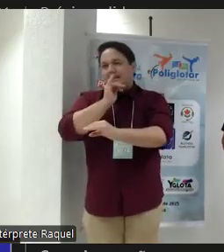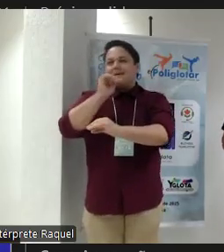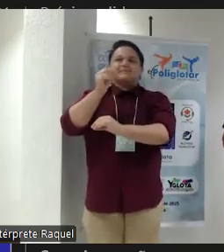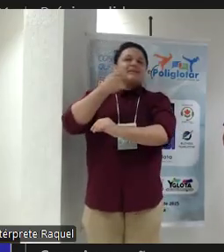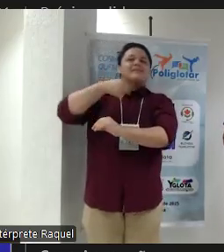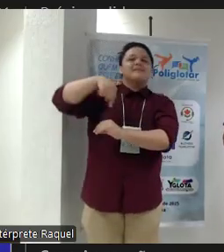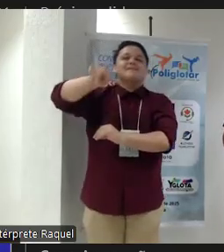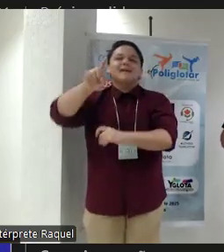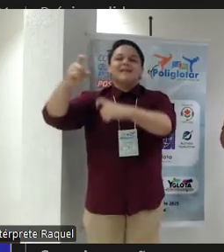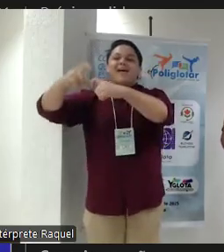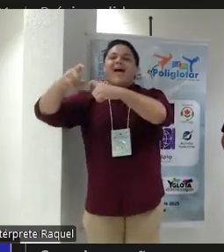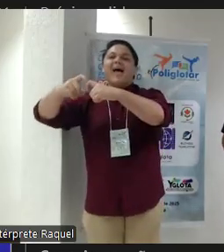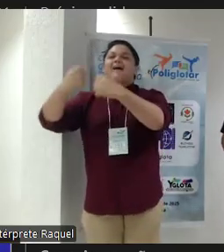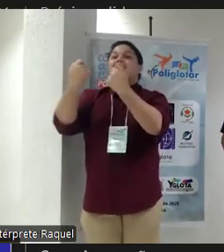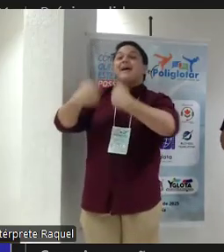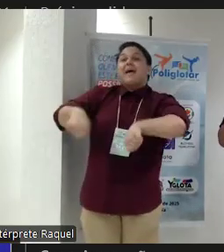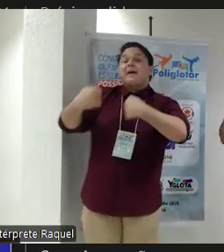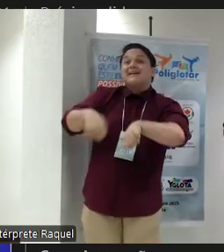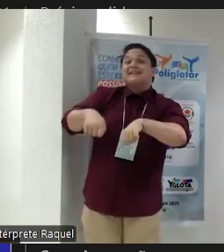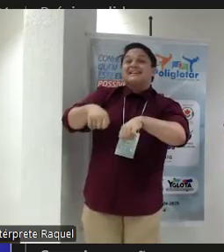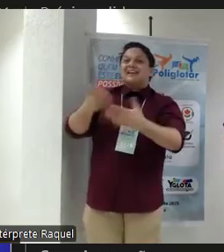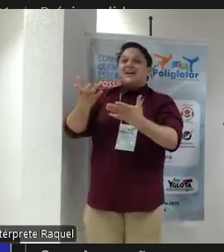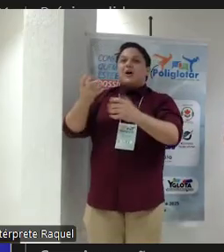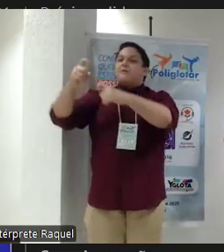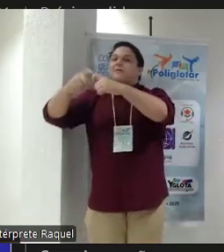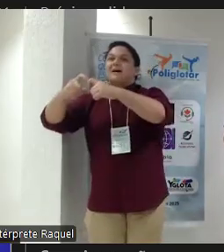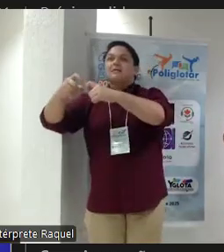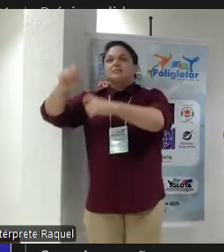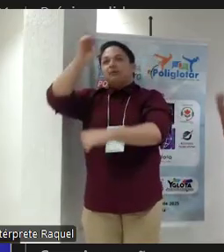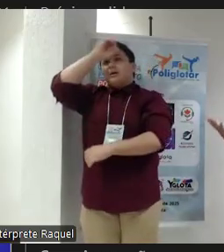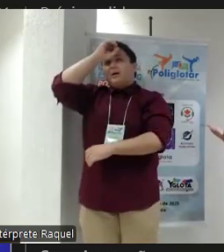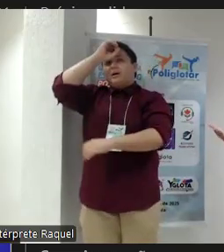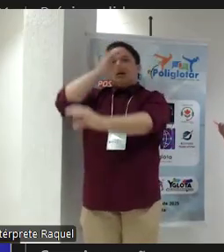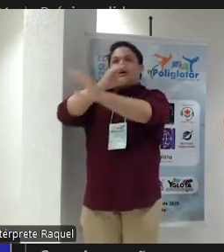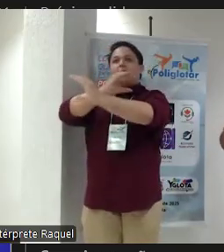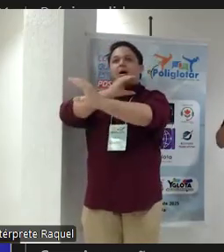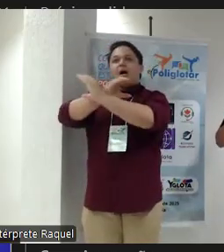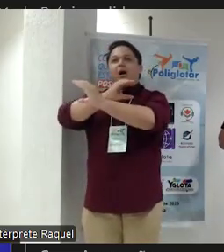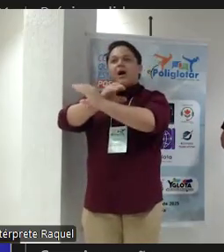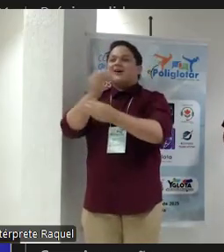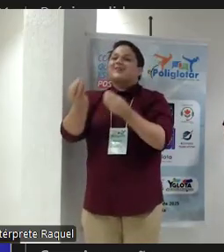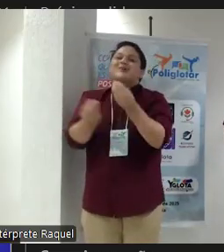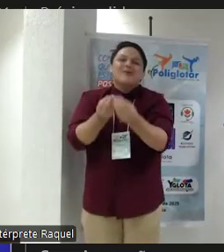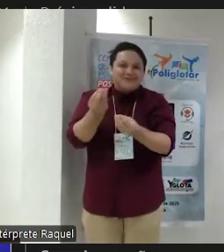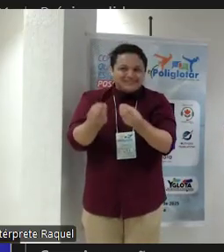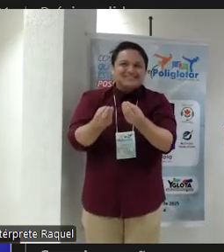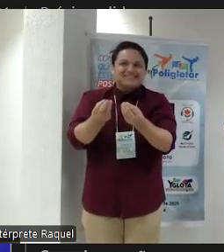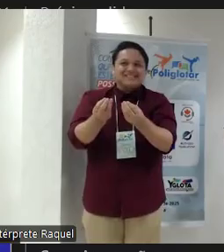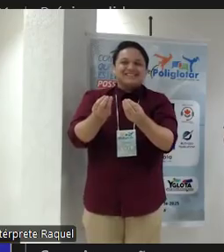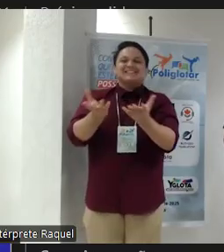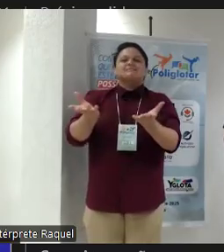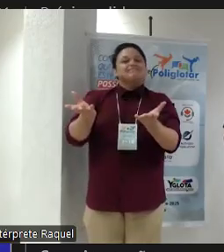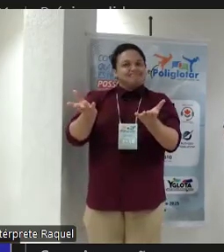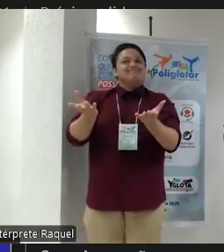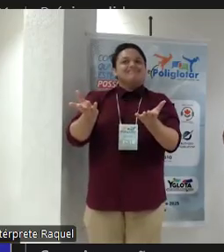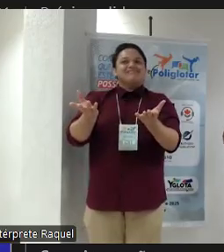no médico e o médico não consegue te entender, nem você entende ele, você não consegue falar o que você sente.